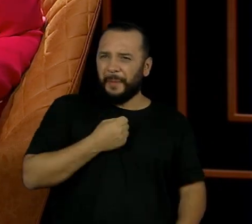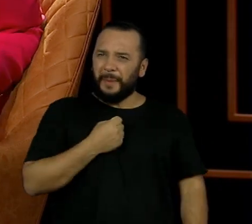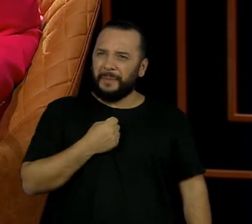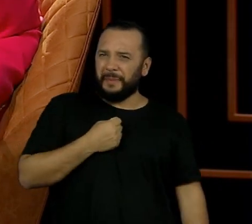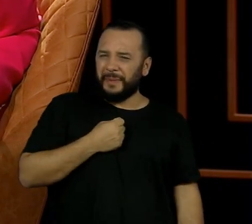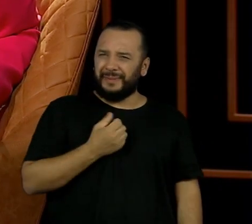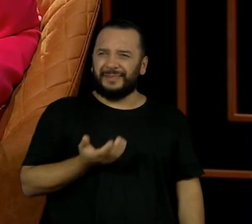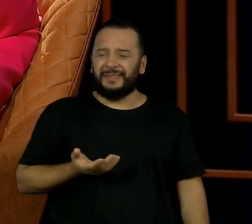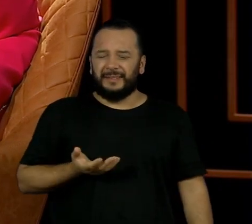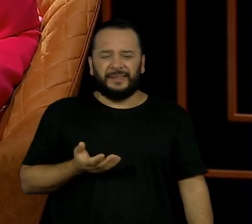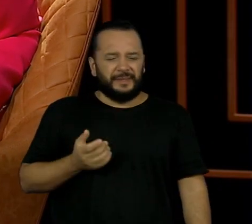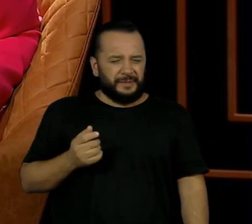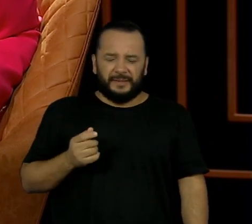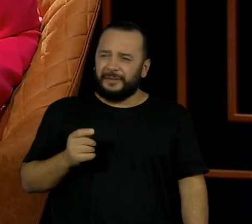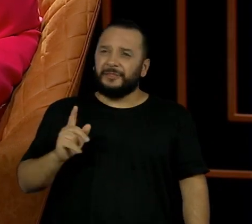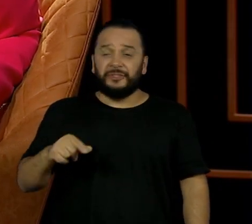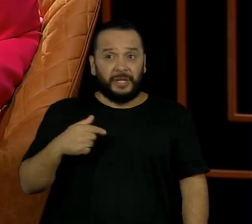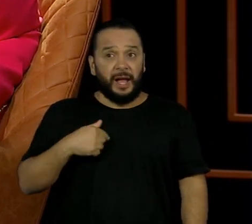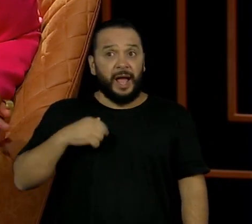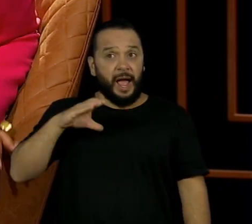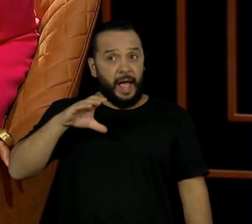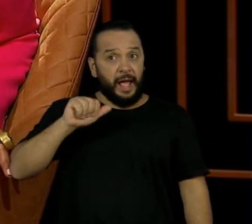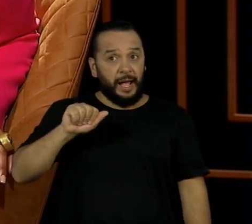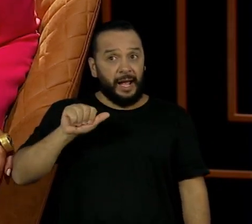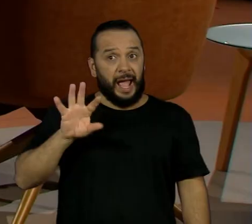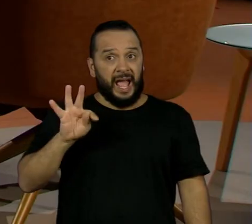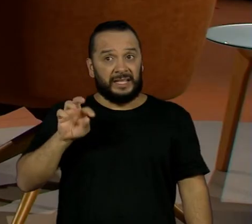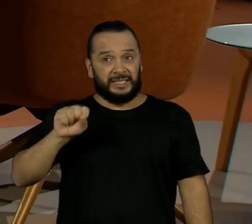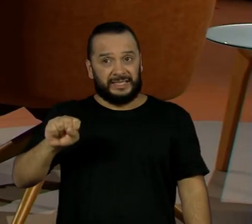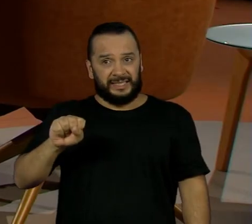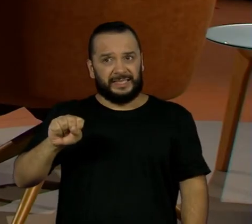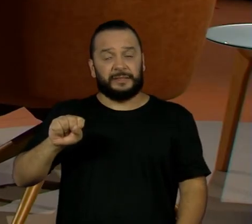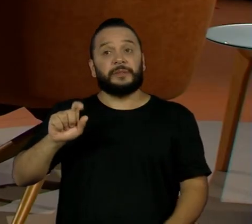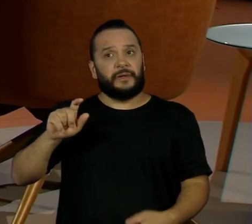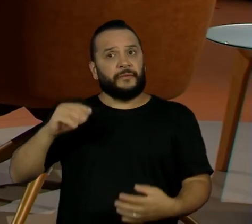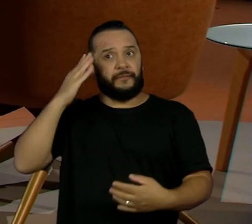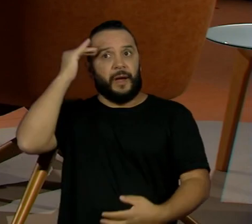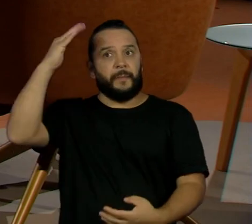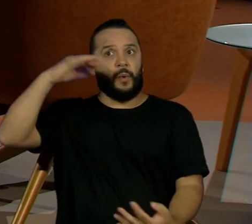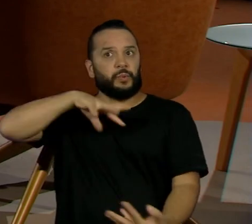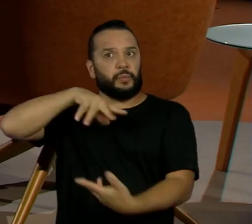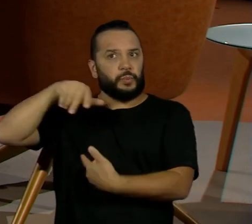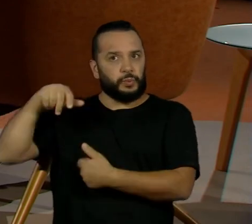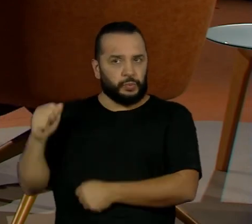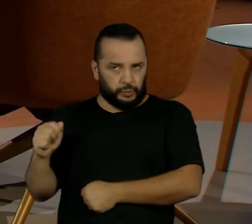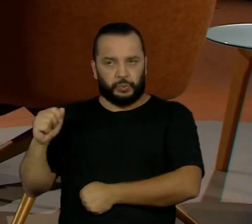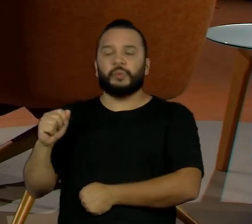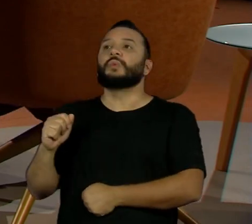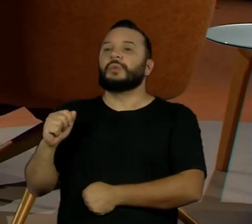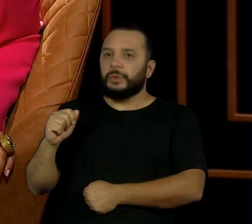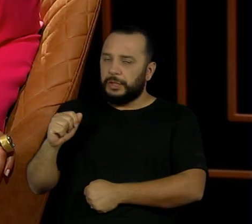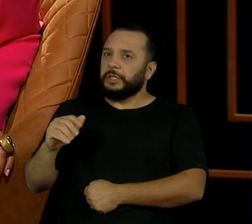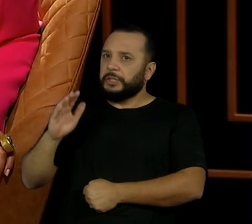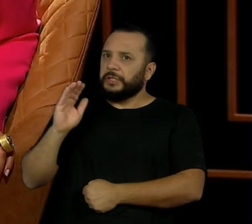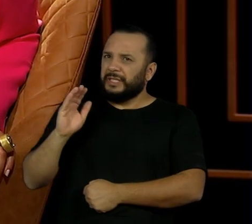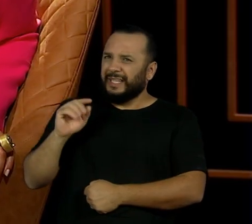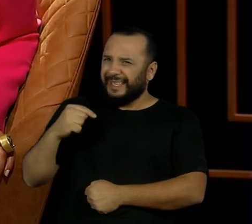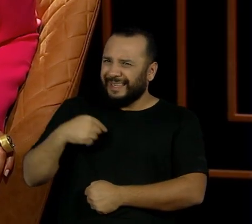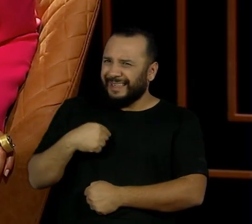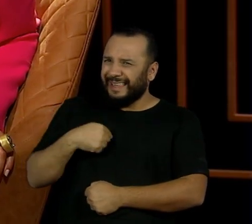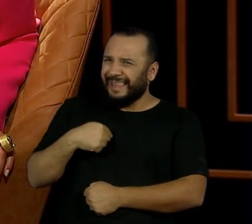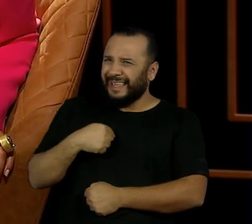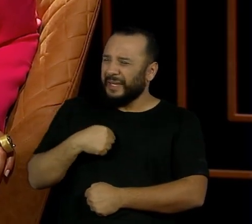Que já é um clássico dos musicais mundiais, né? Um dos maiores, e aí eles acham que eu posso ser